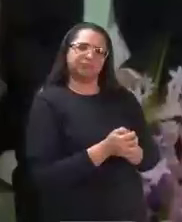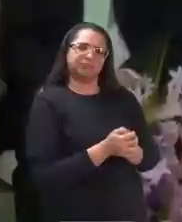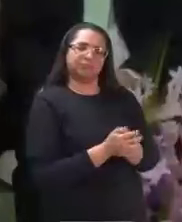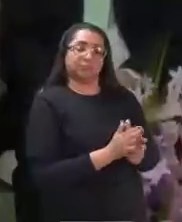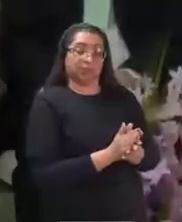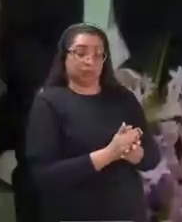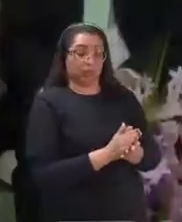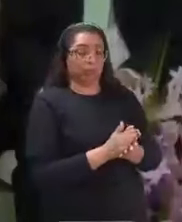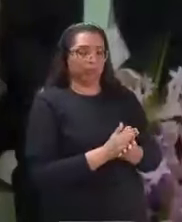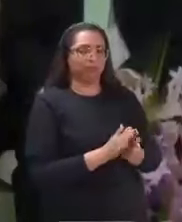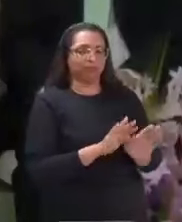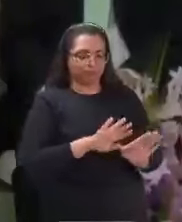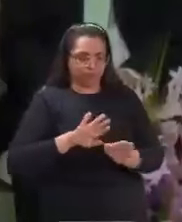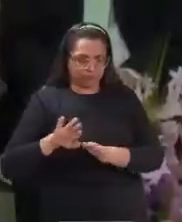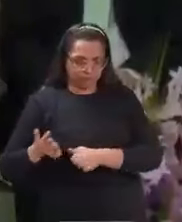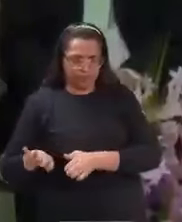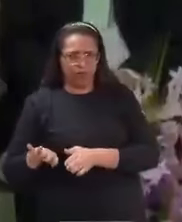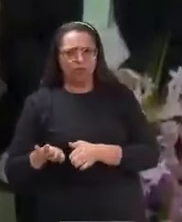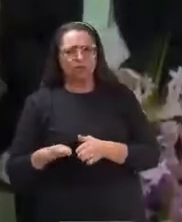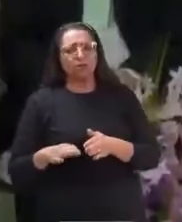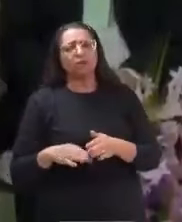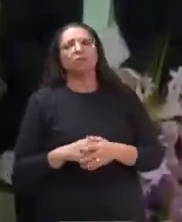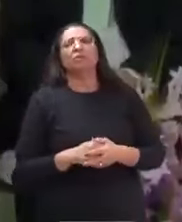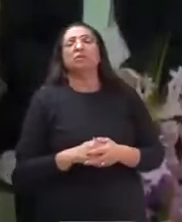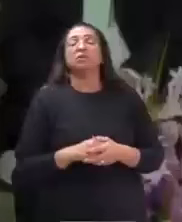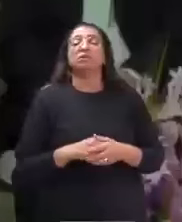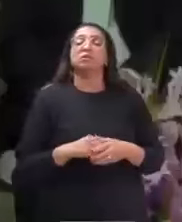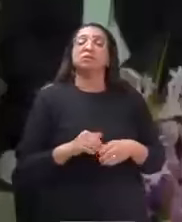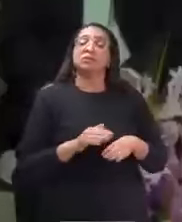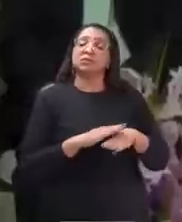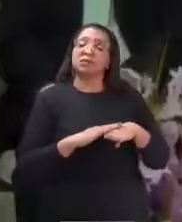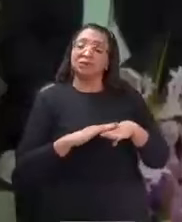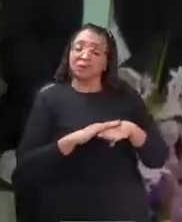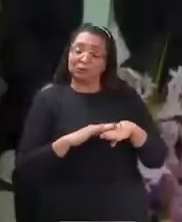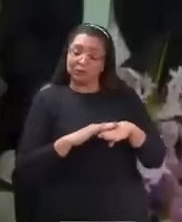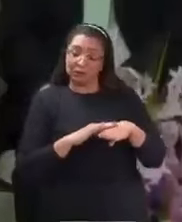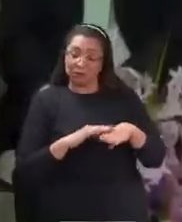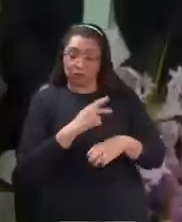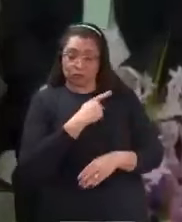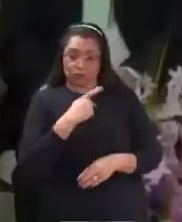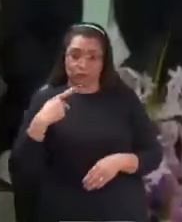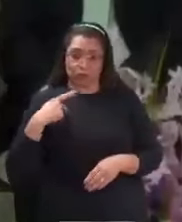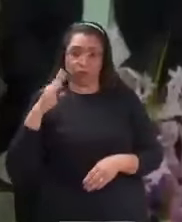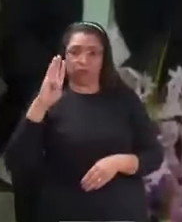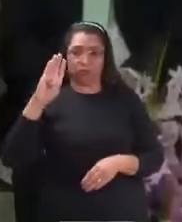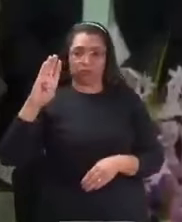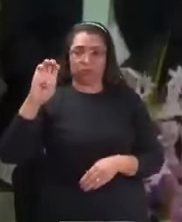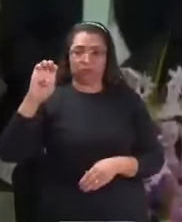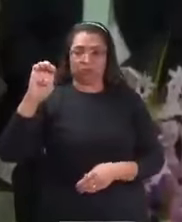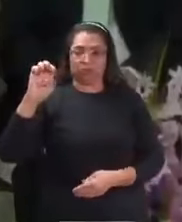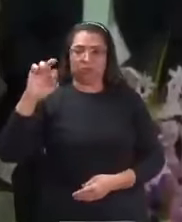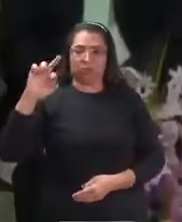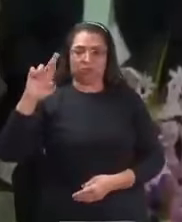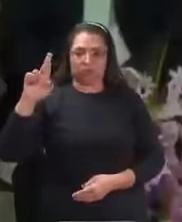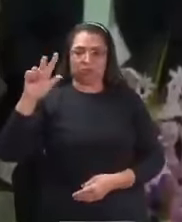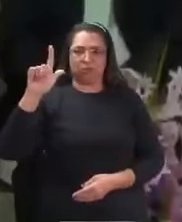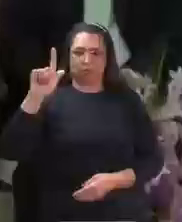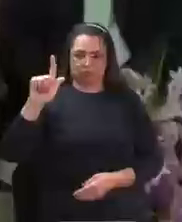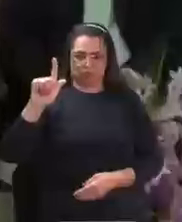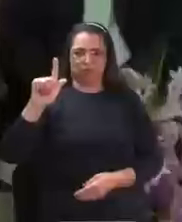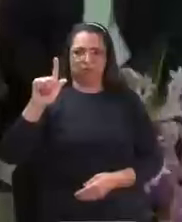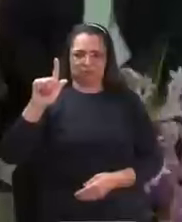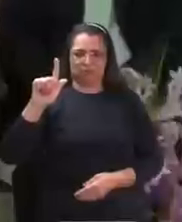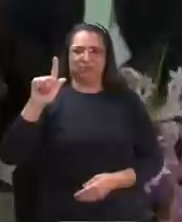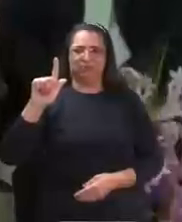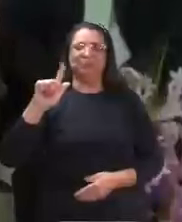Berg pastor e fiquei sabendo que ele é alagoano fiquei feliz mas saiu de Maceó